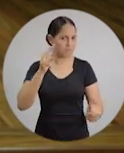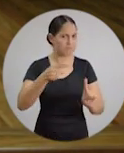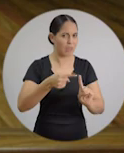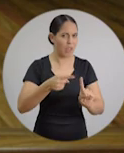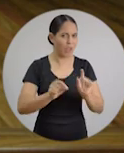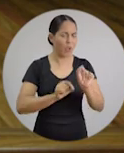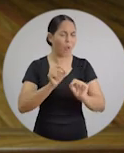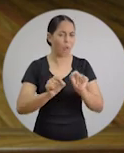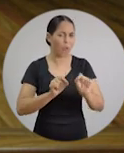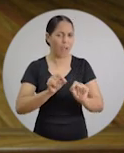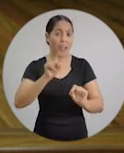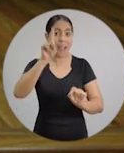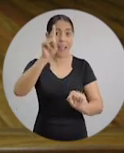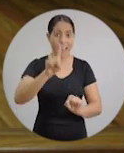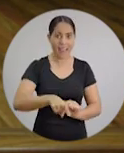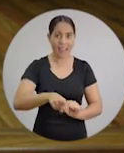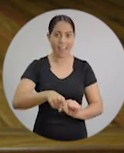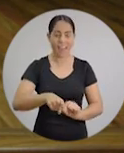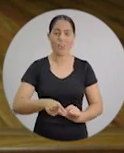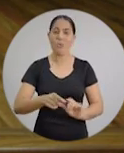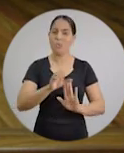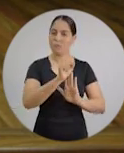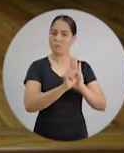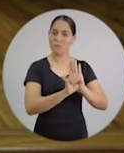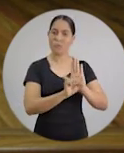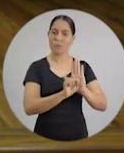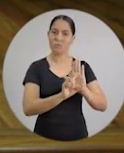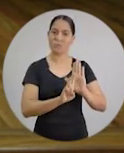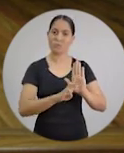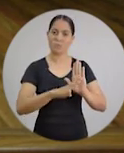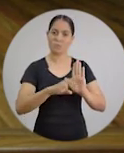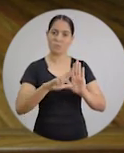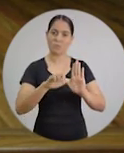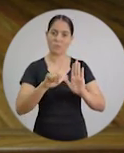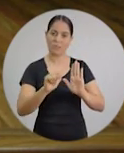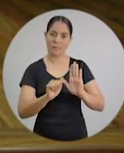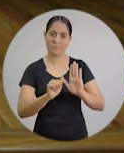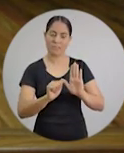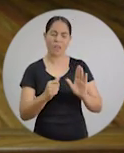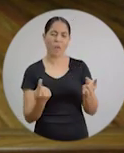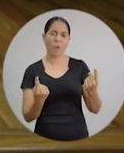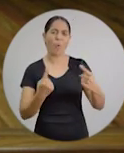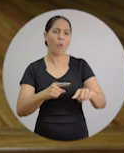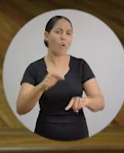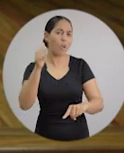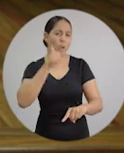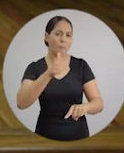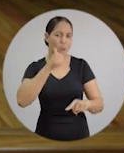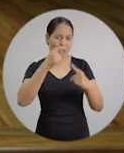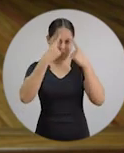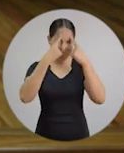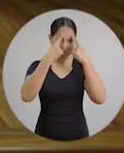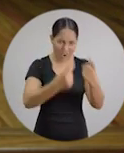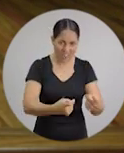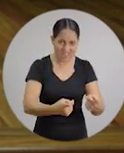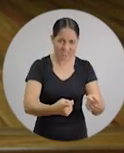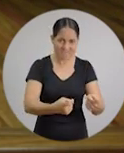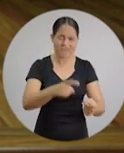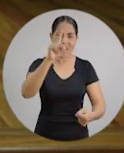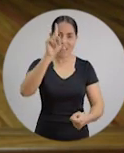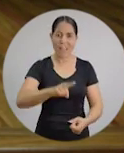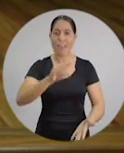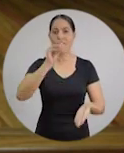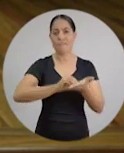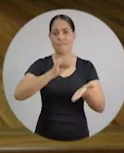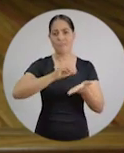uma decisão. Uma súmula aprovada no primeiro pleno da nova gestão determinou que a violência contra a mulher é uma